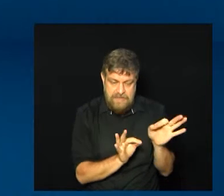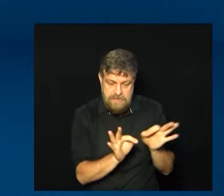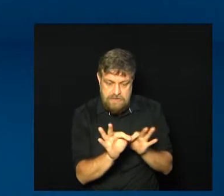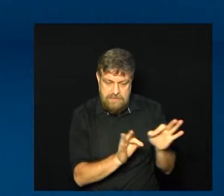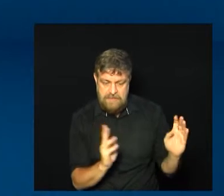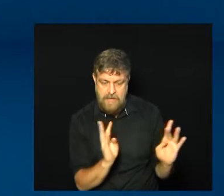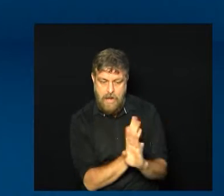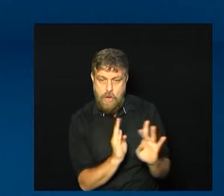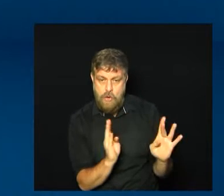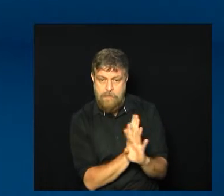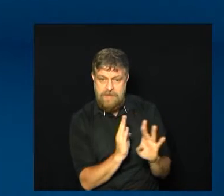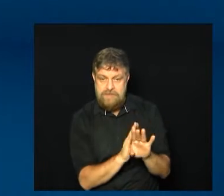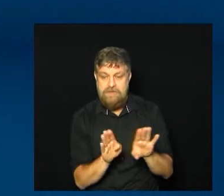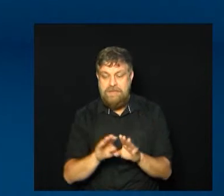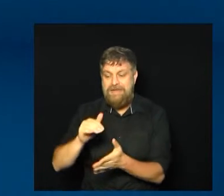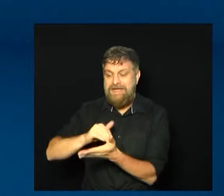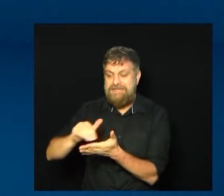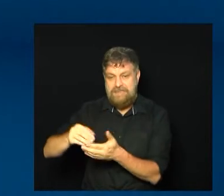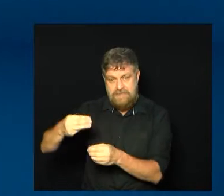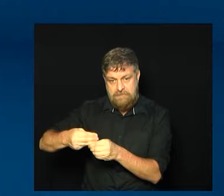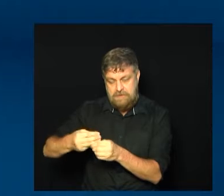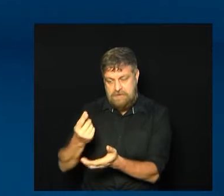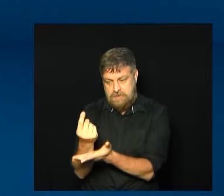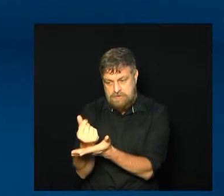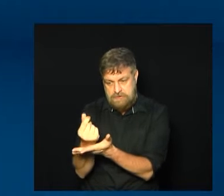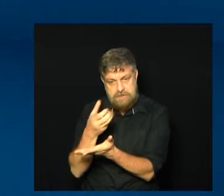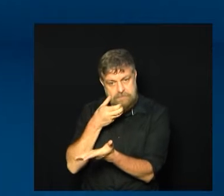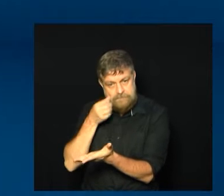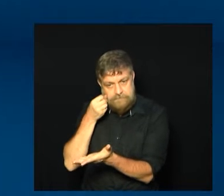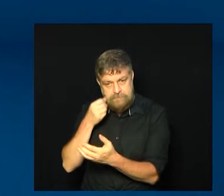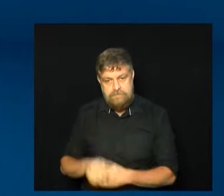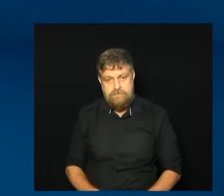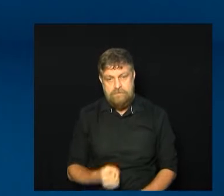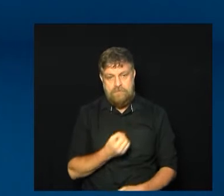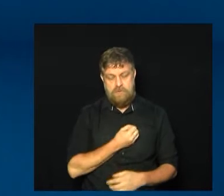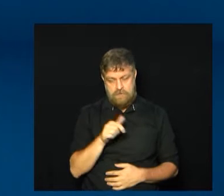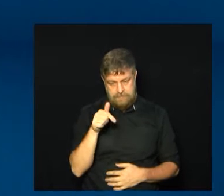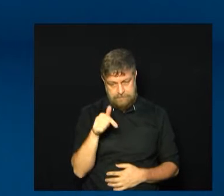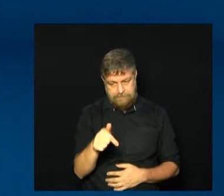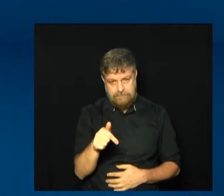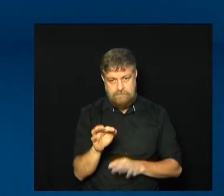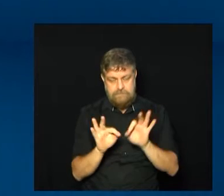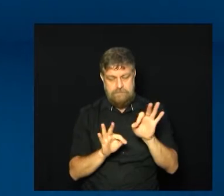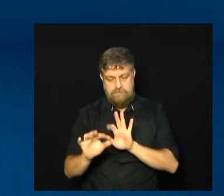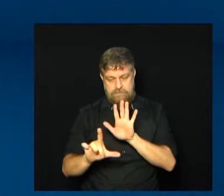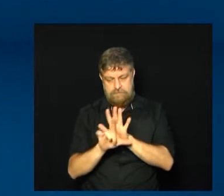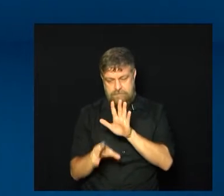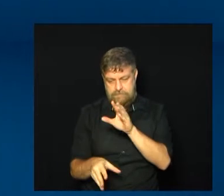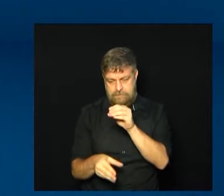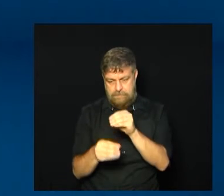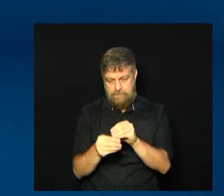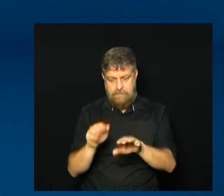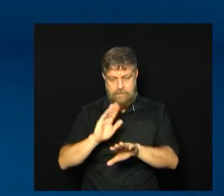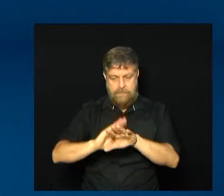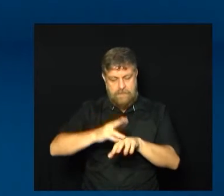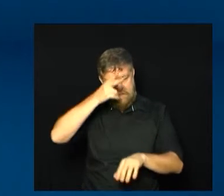e Urbanismo e à Secretaria Municipal de Finanças. O item 7 é o projeto de lei complementar de autoria